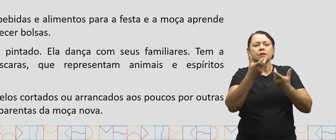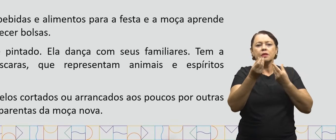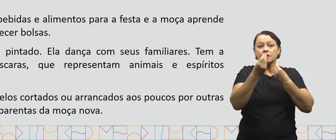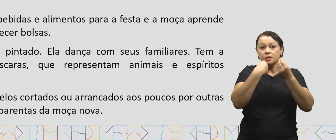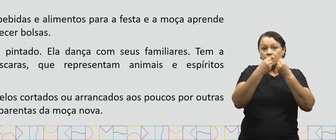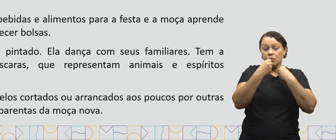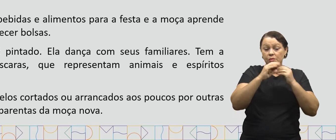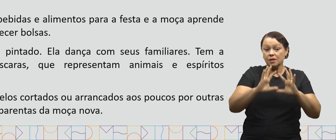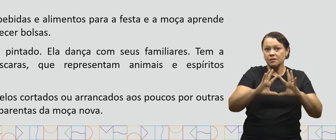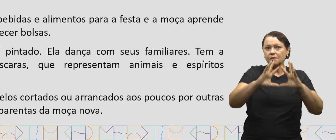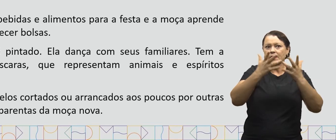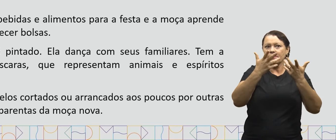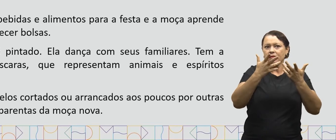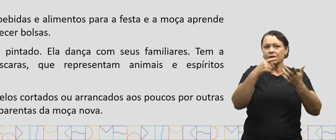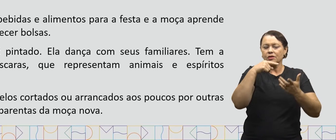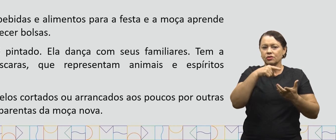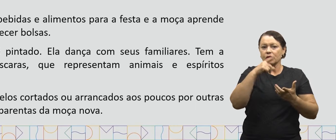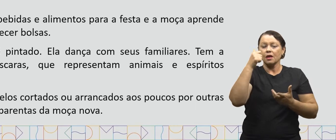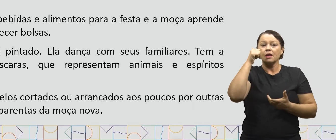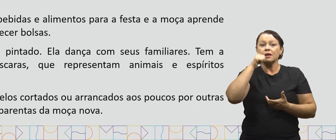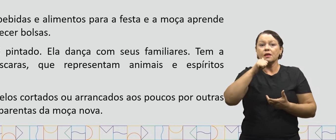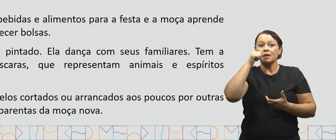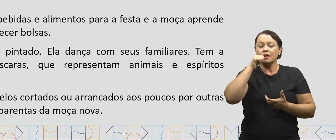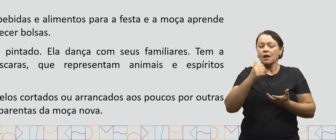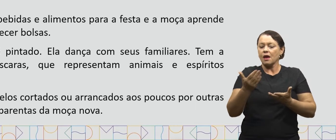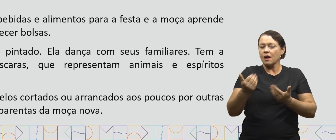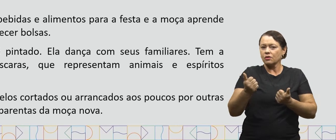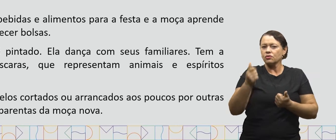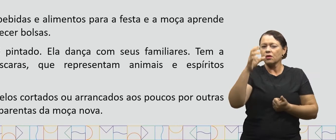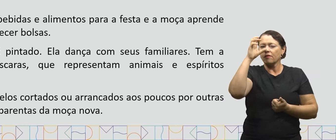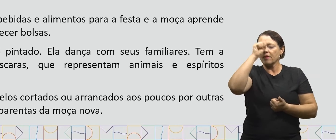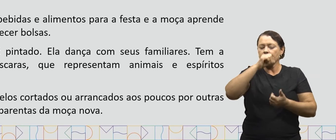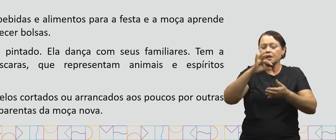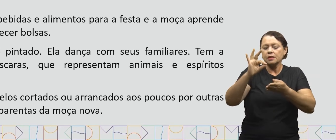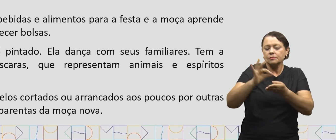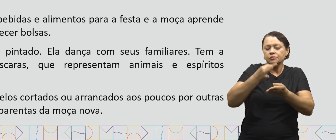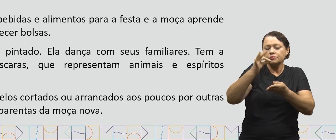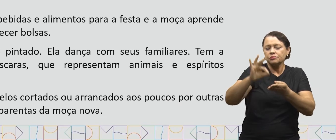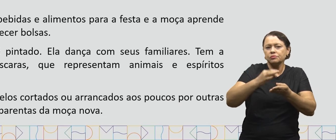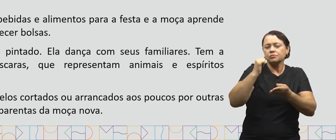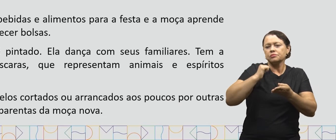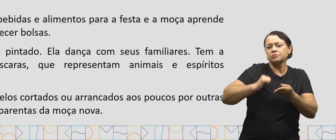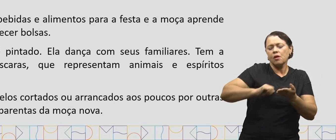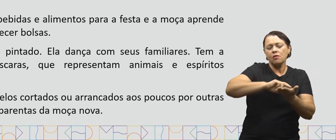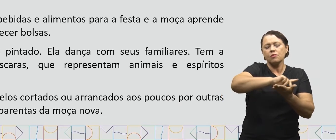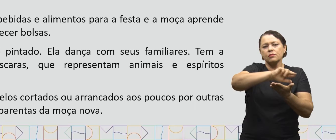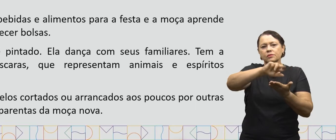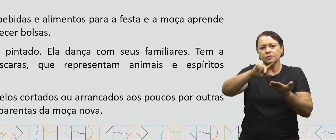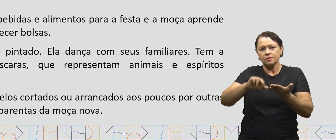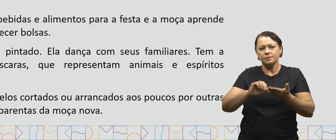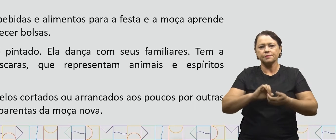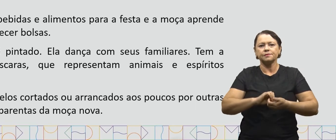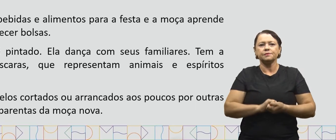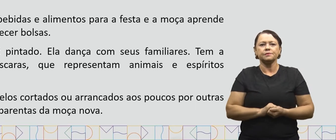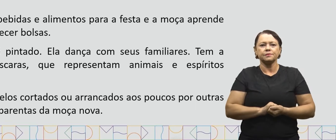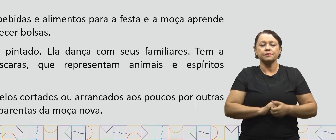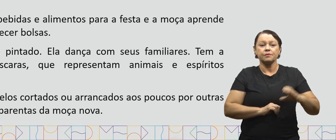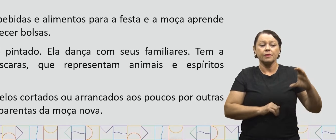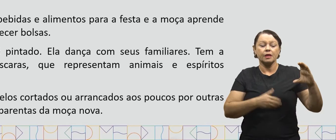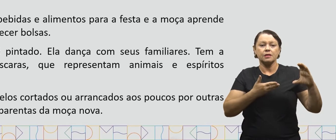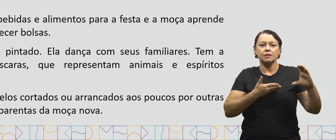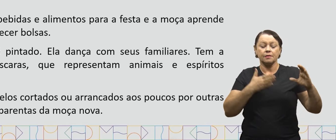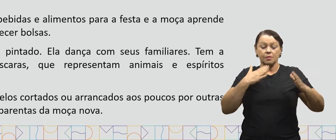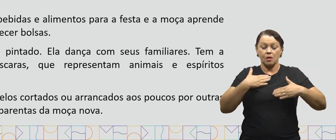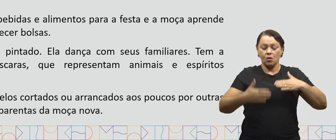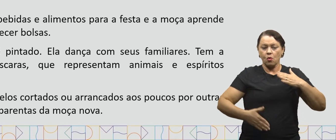festa, e a moça aprende a fazer fios de tucum e tecer bolsas. Alternativa C.